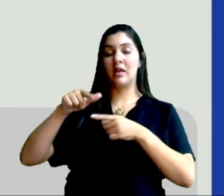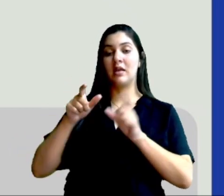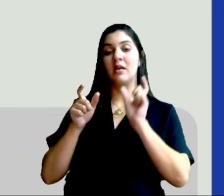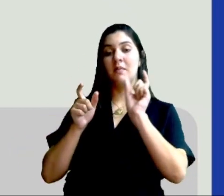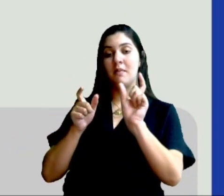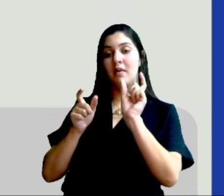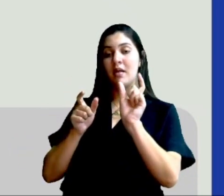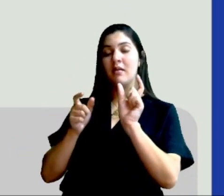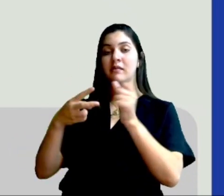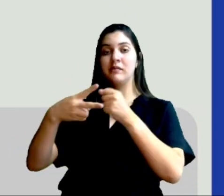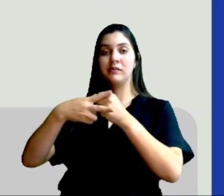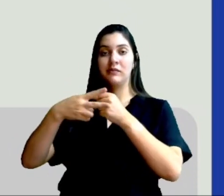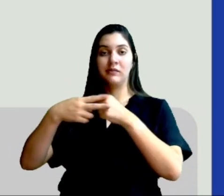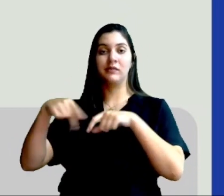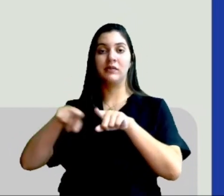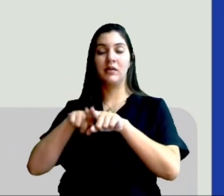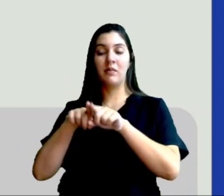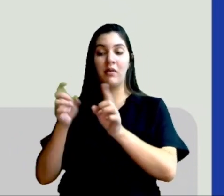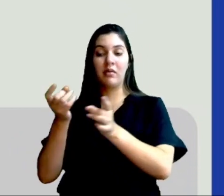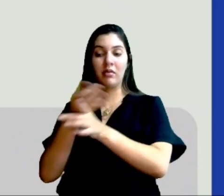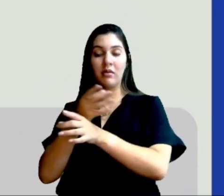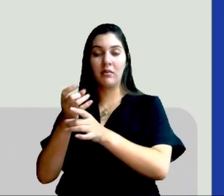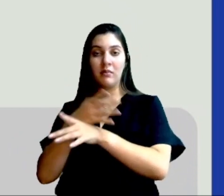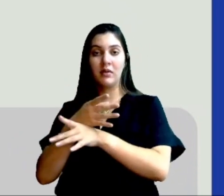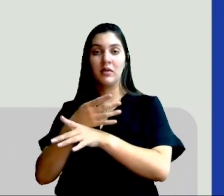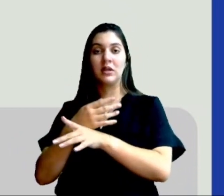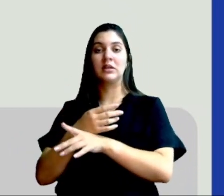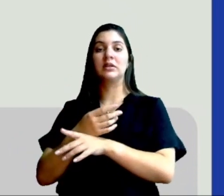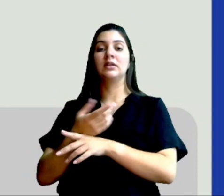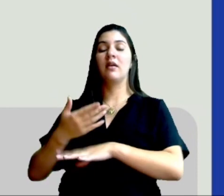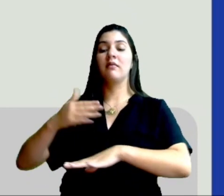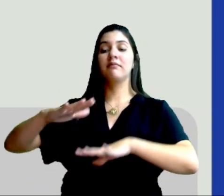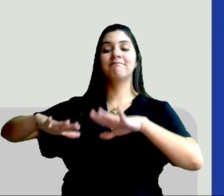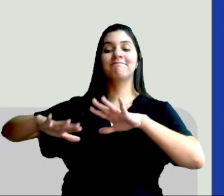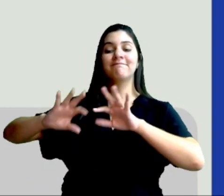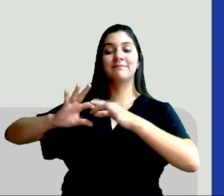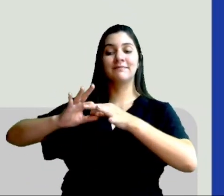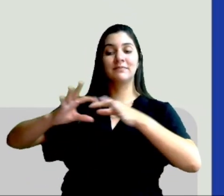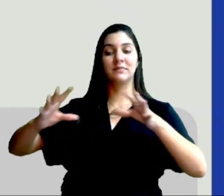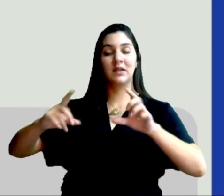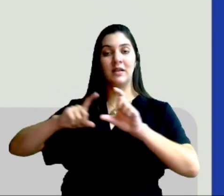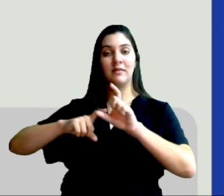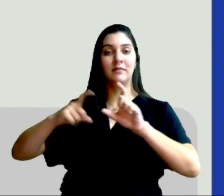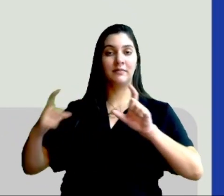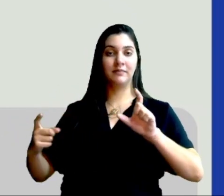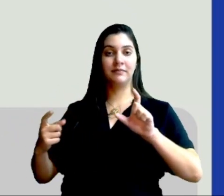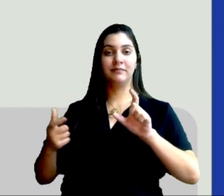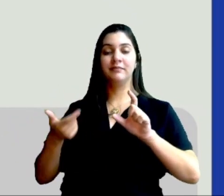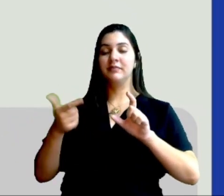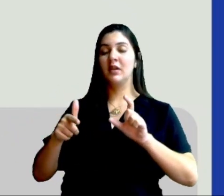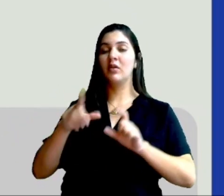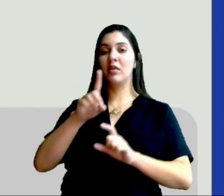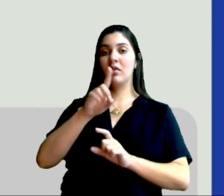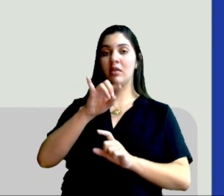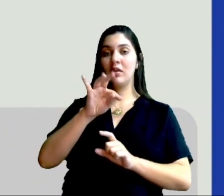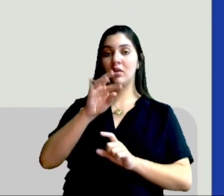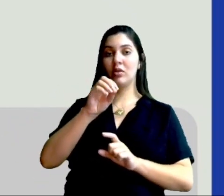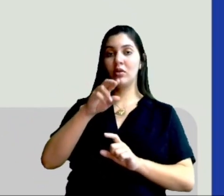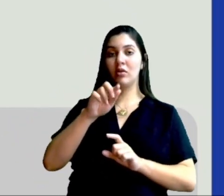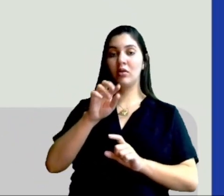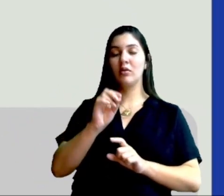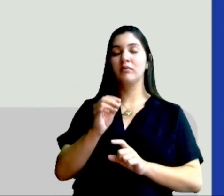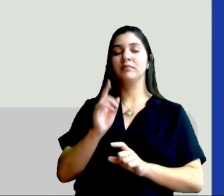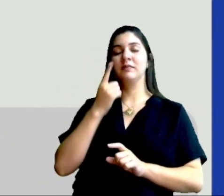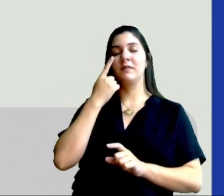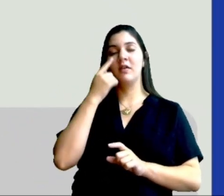do verbo e a terminação são independentes, não são um ditongo. Vê só, a gente tem